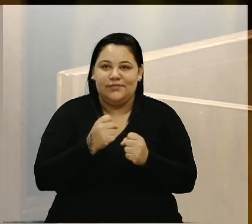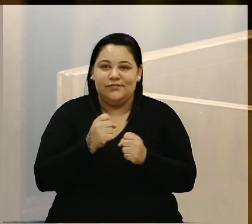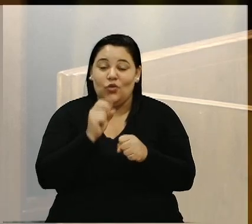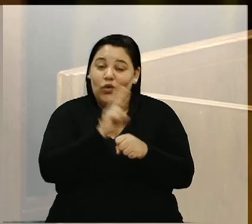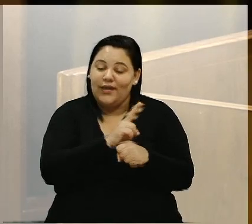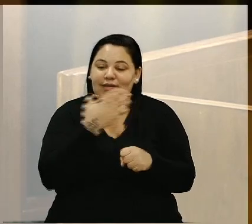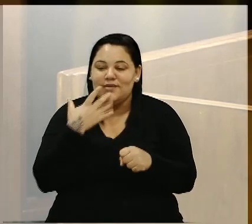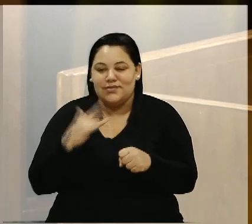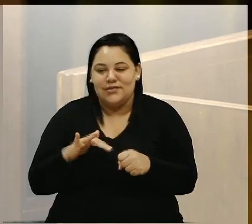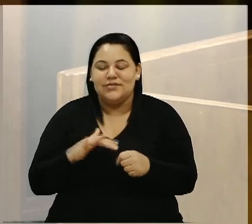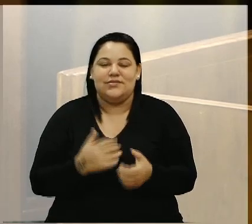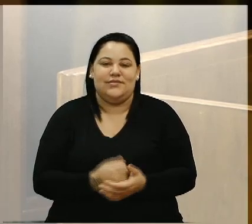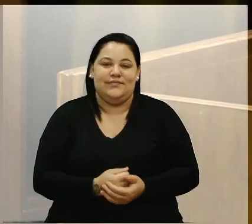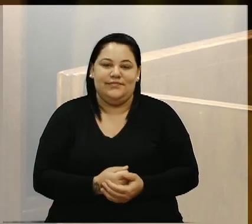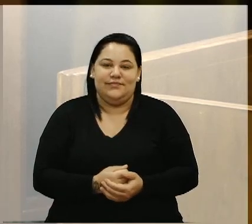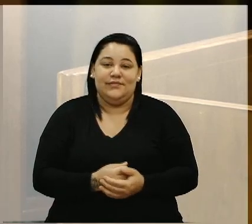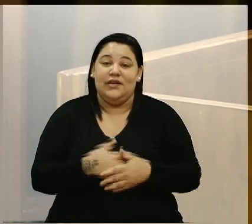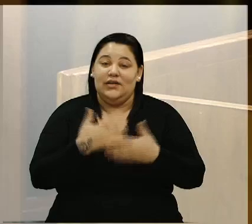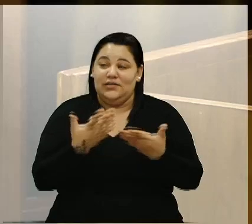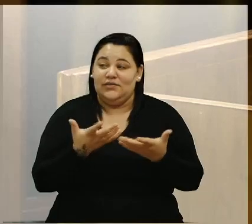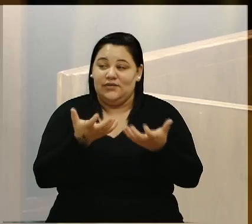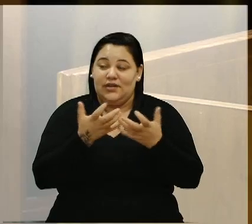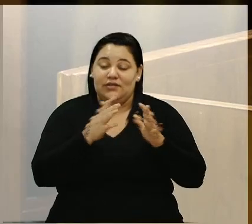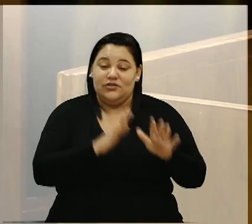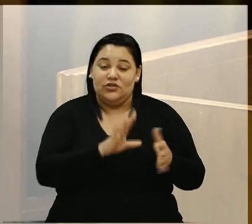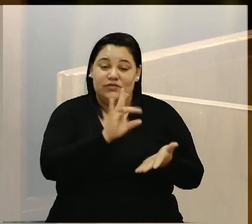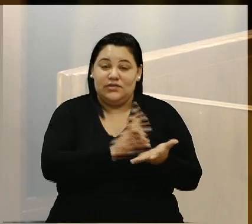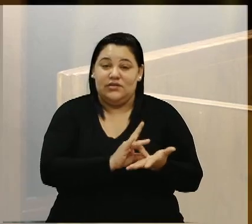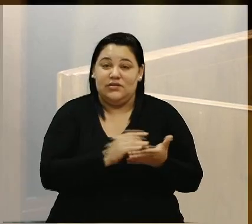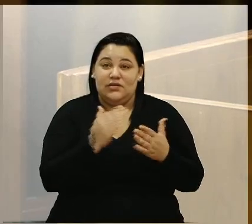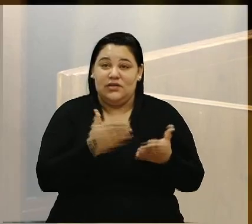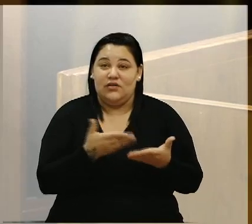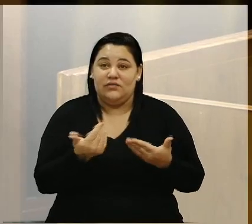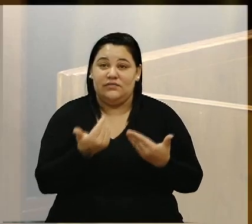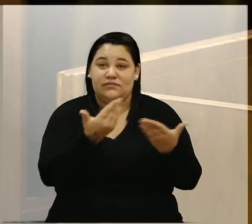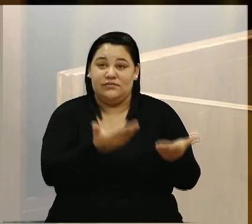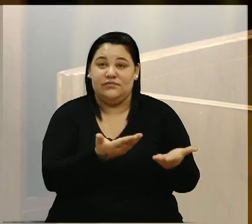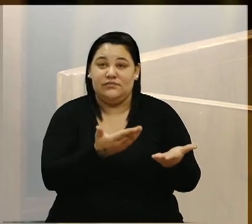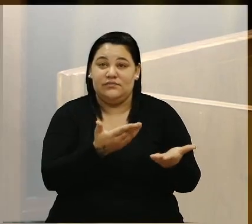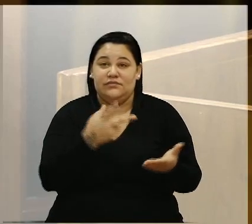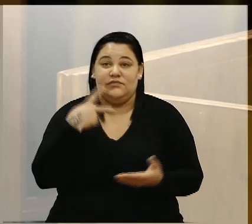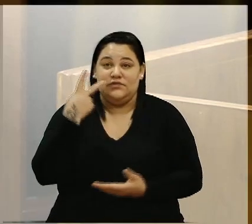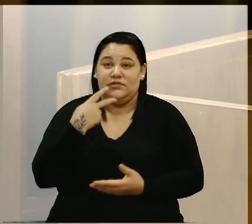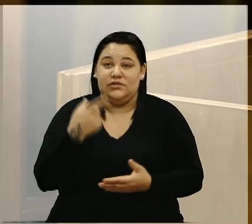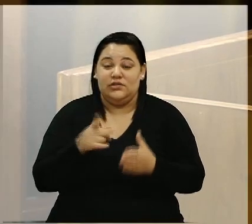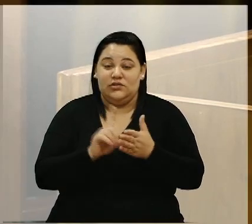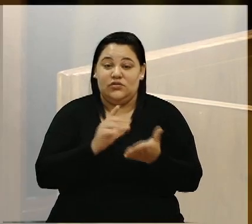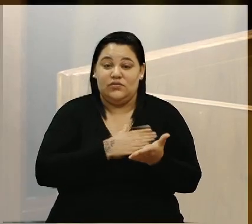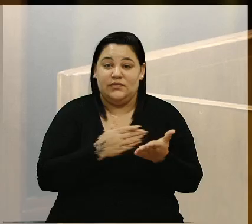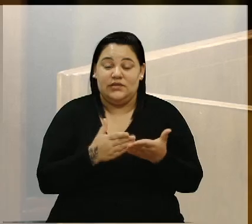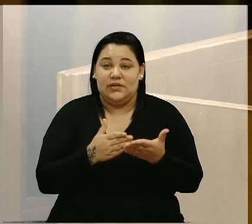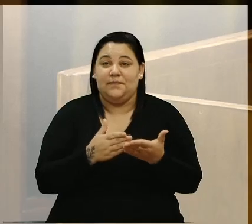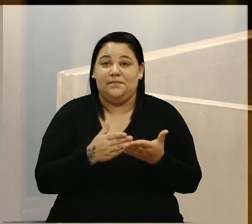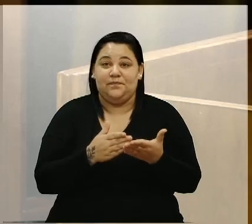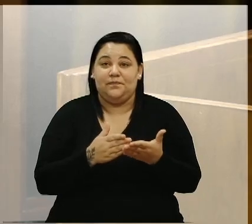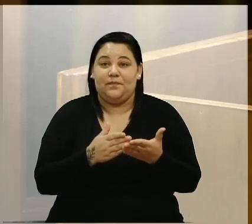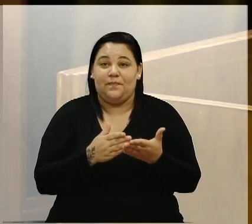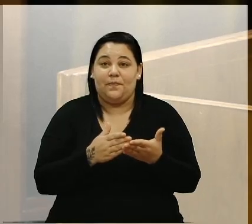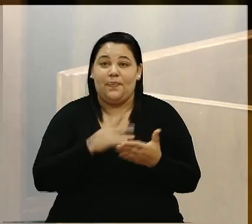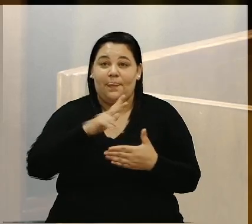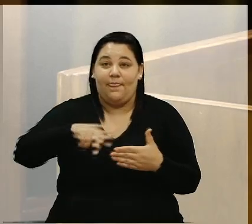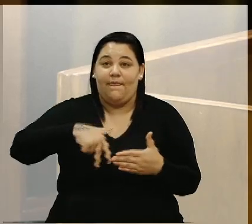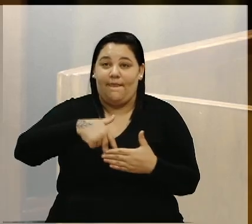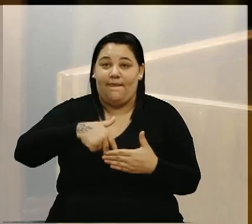crianças. Então, eu quero deixar esse registro e vou passar a parte para o vereador antes de começar o meu Grande Expediente aqui falando, né, das